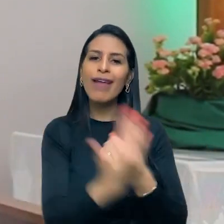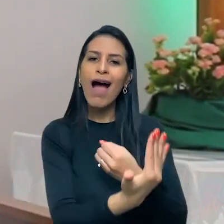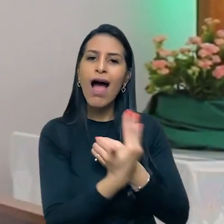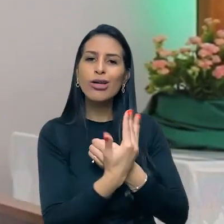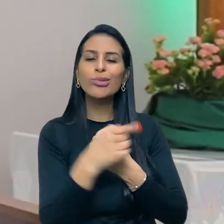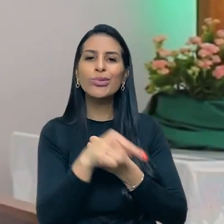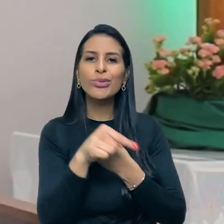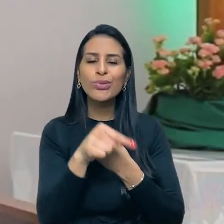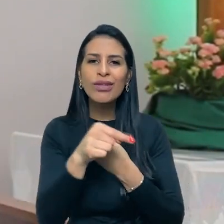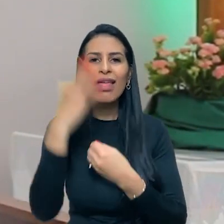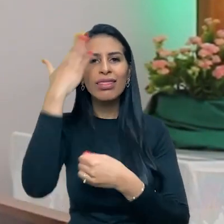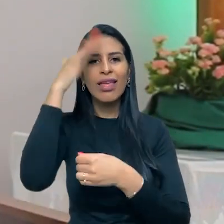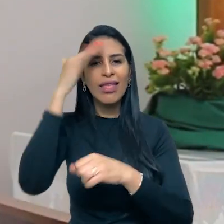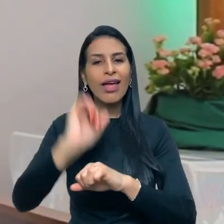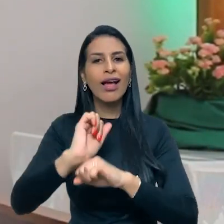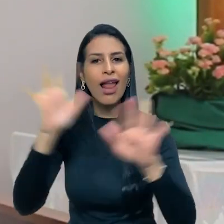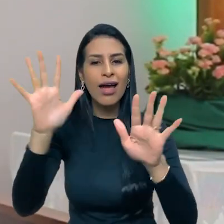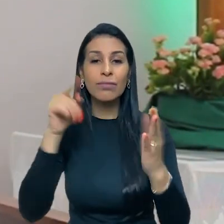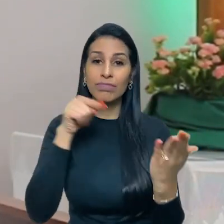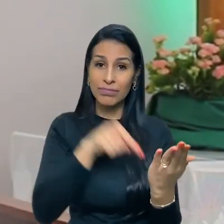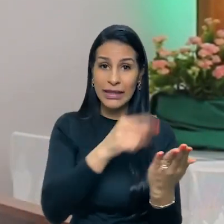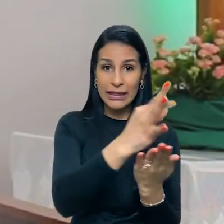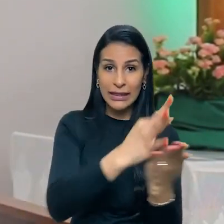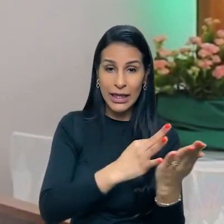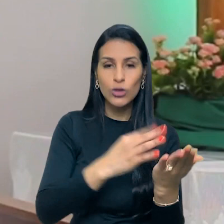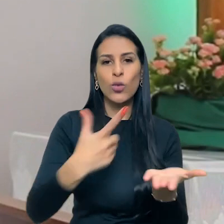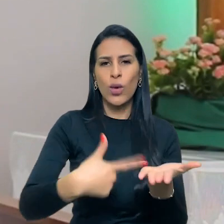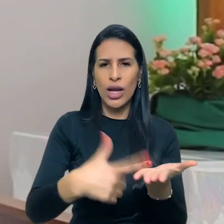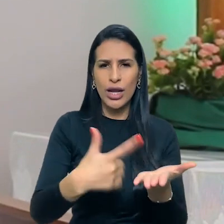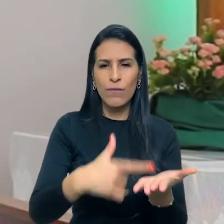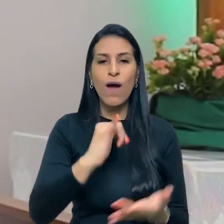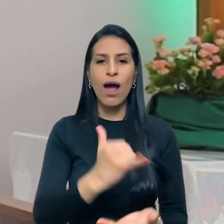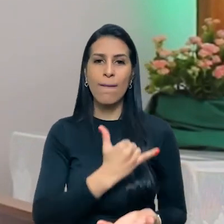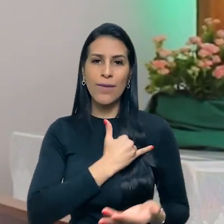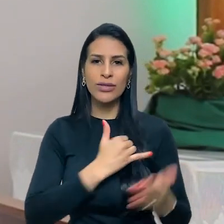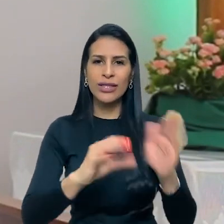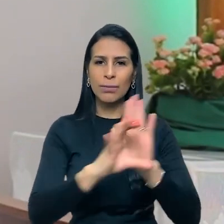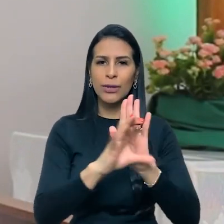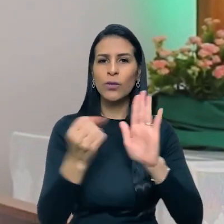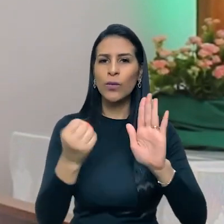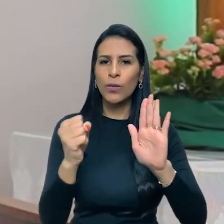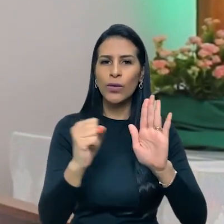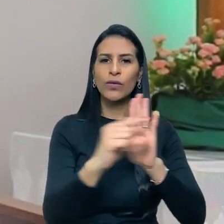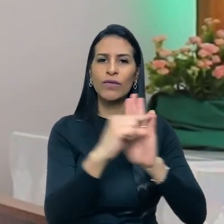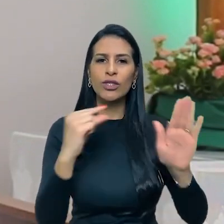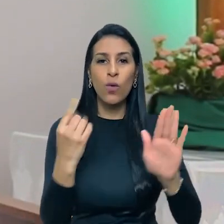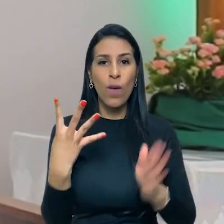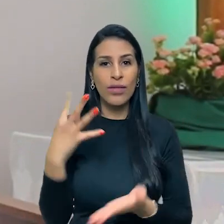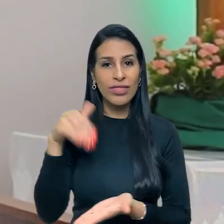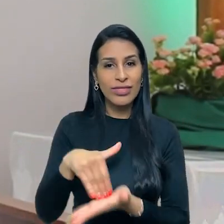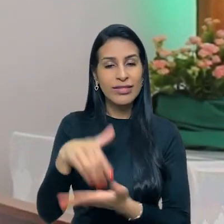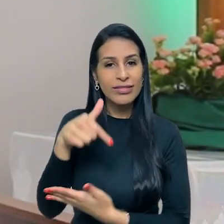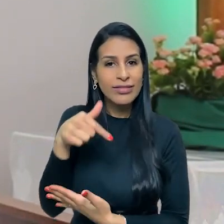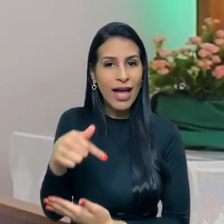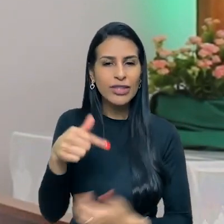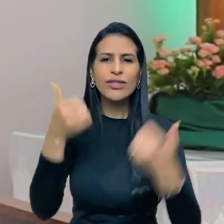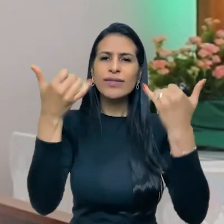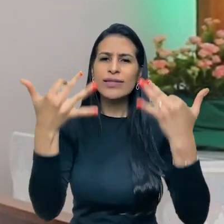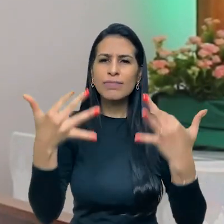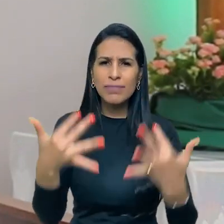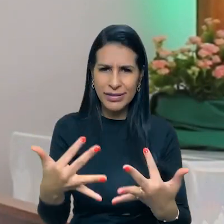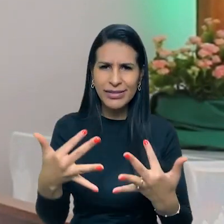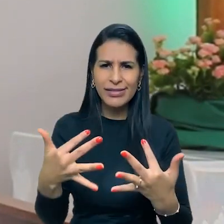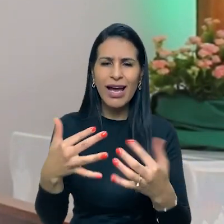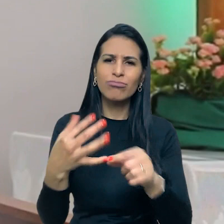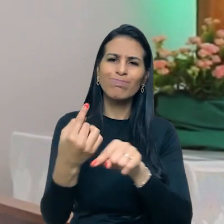clareza. O texto base indicado para a prédica de hoje, Amós capítulo 8, versículos 4 a 7,